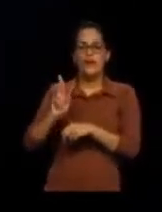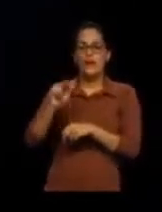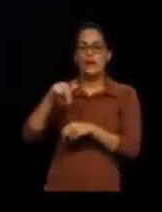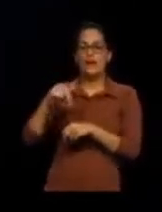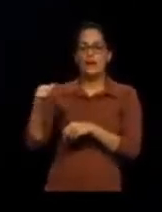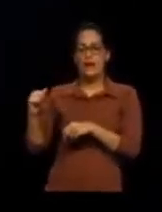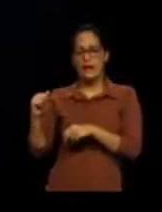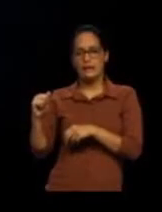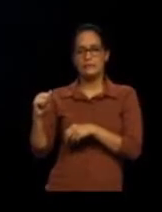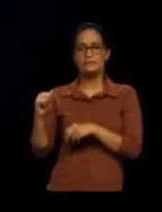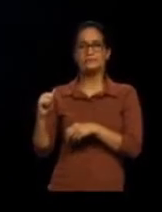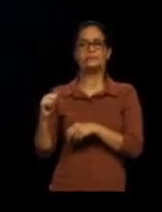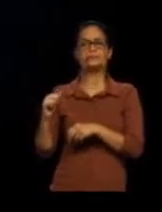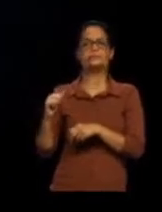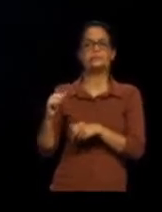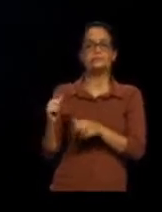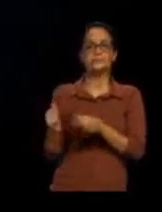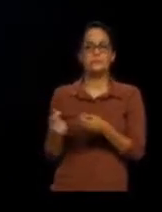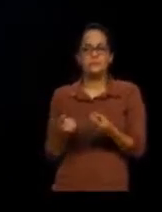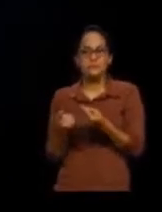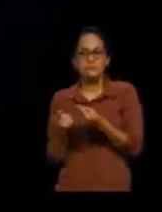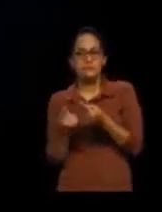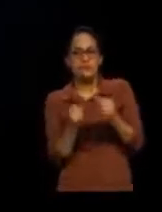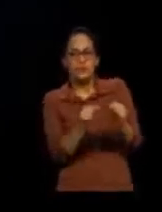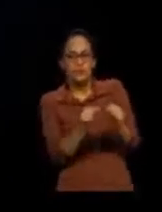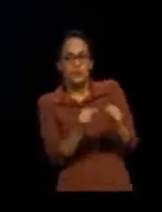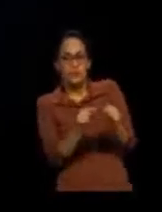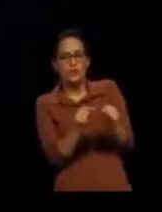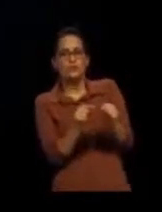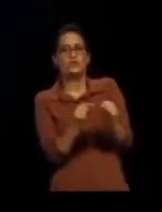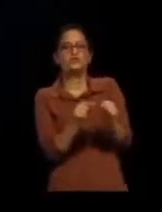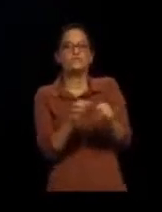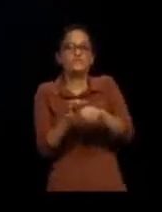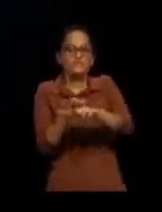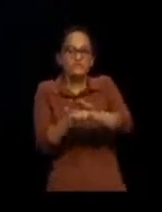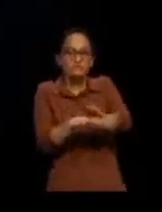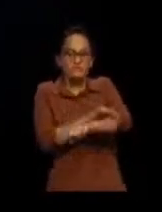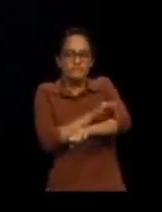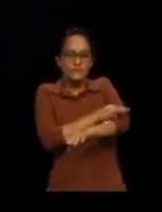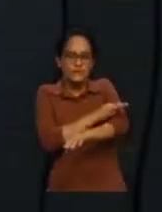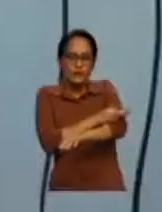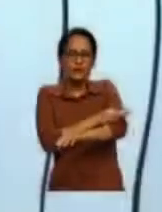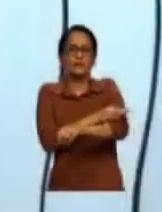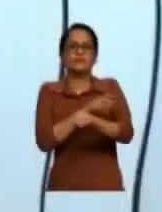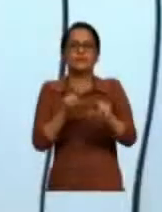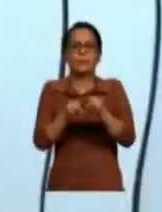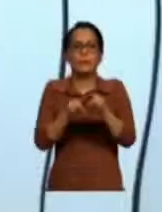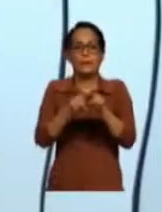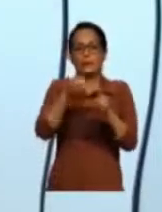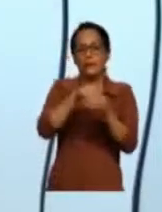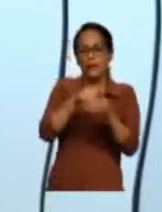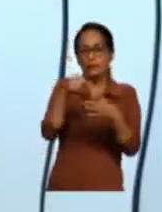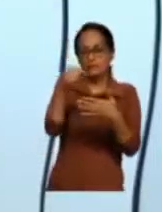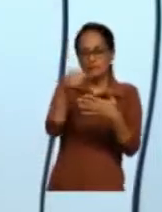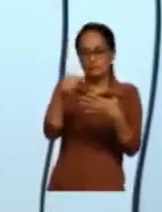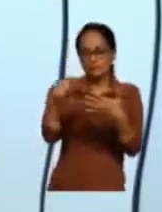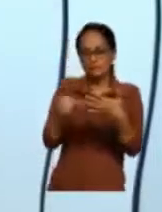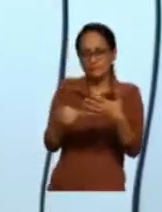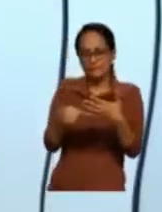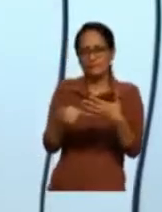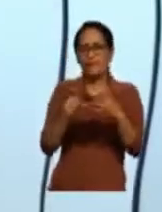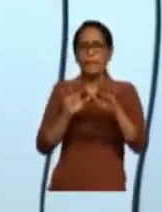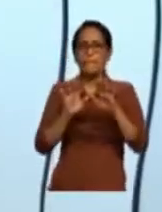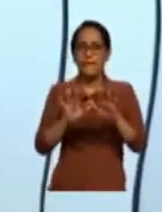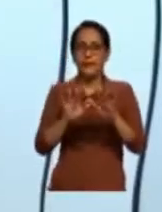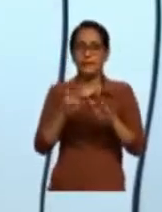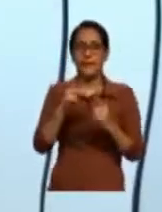ser transcriptase reversa, integrase e protease, além de proteínas do capsídeo. Só que essas